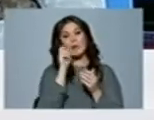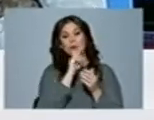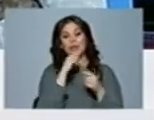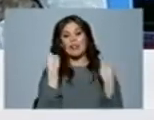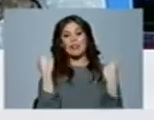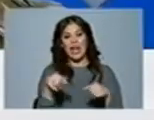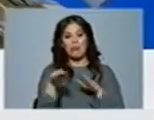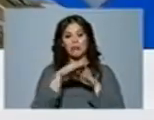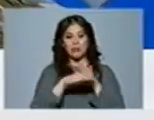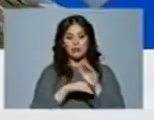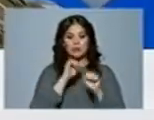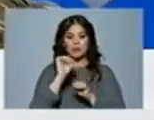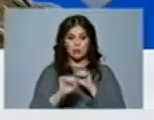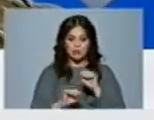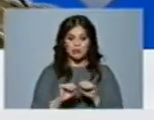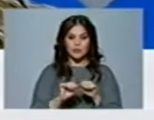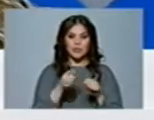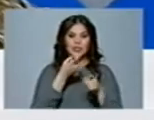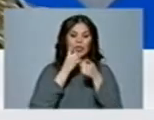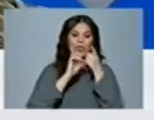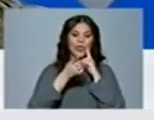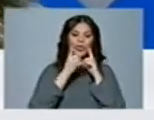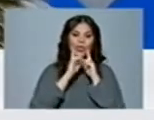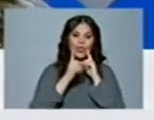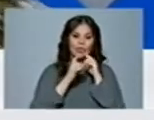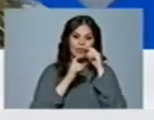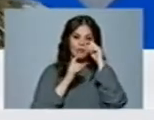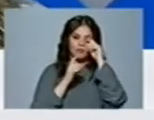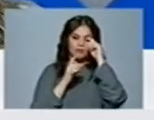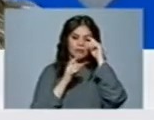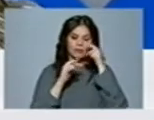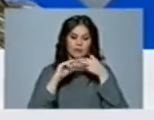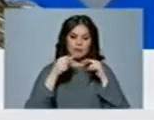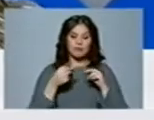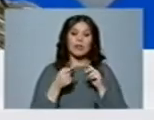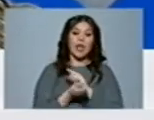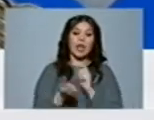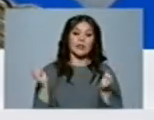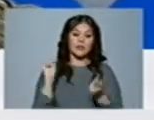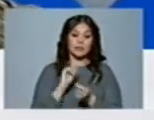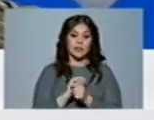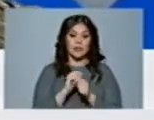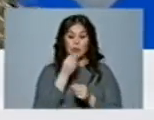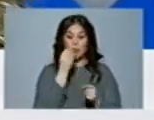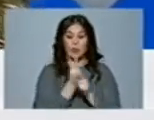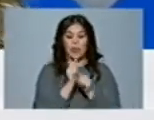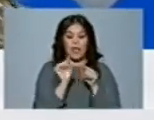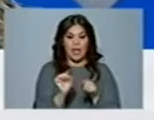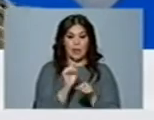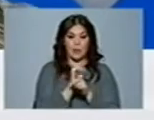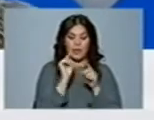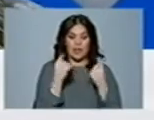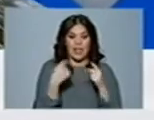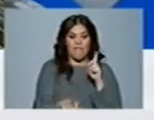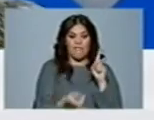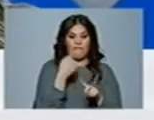ter um programa de animação no município adequado a este prato enogastronómico. Neste caso temos a